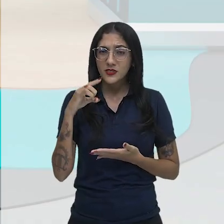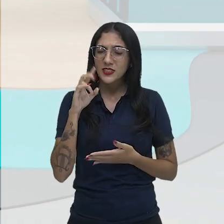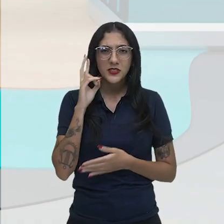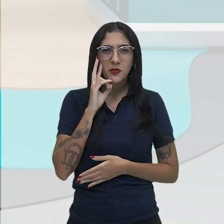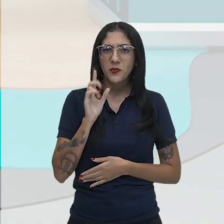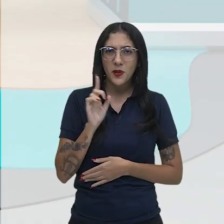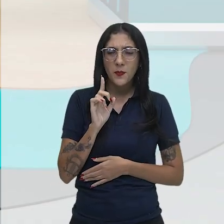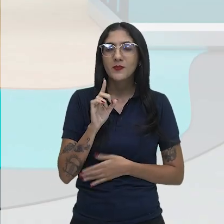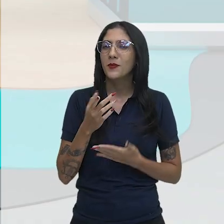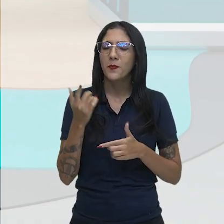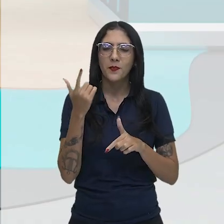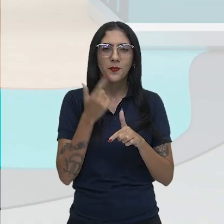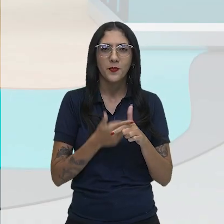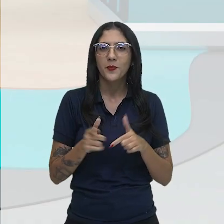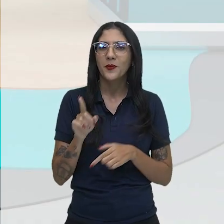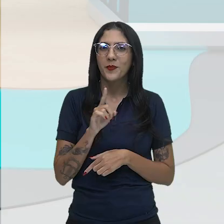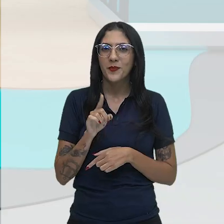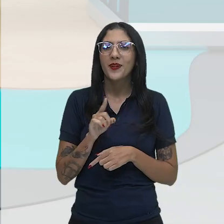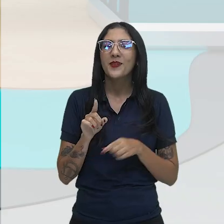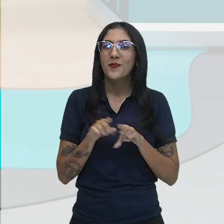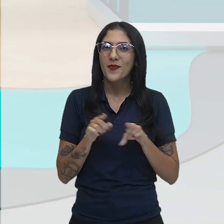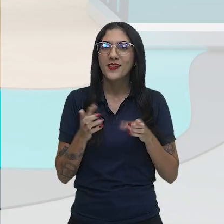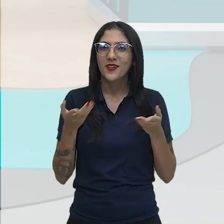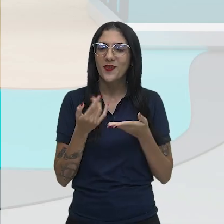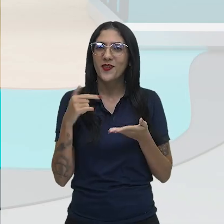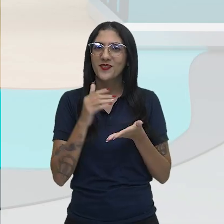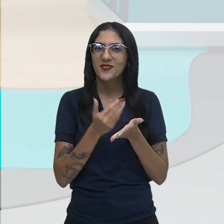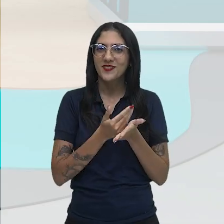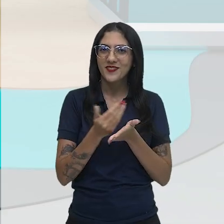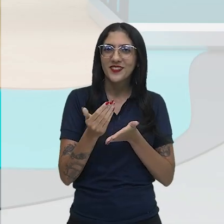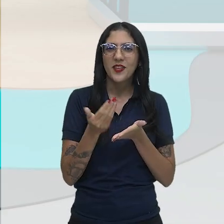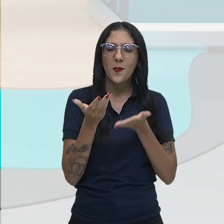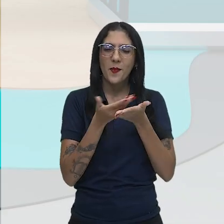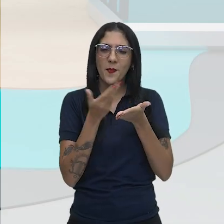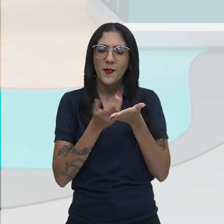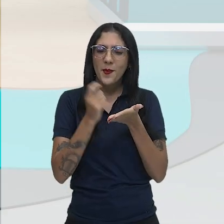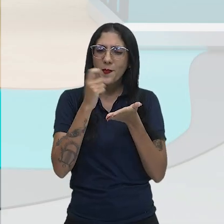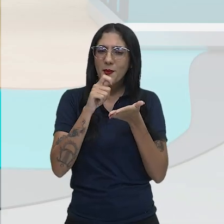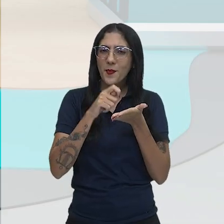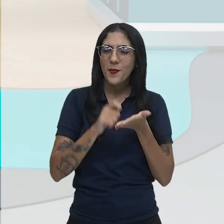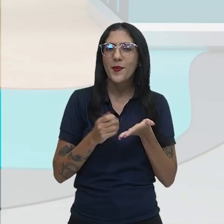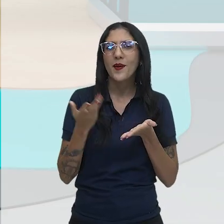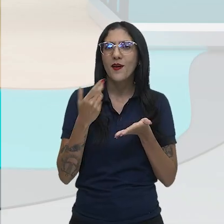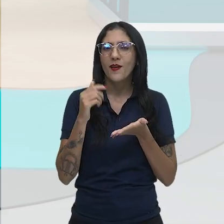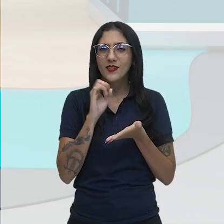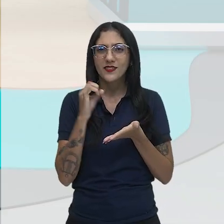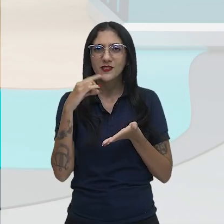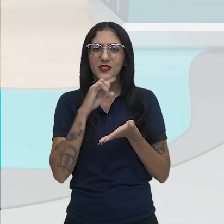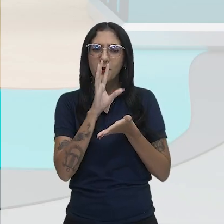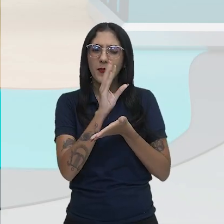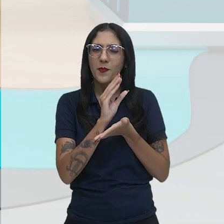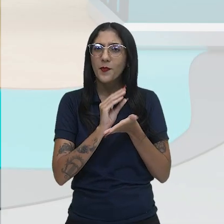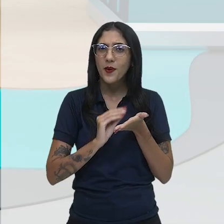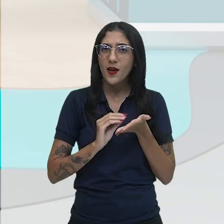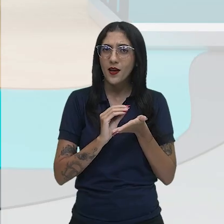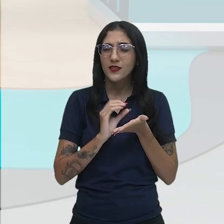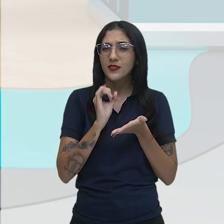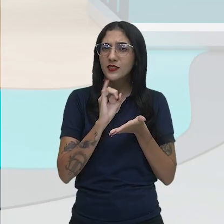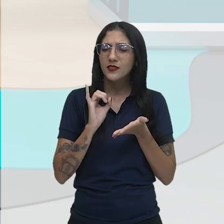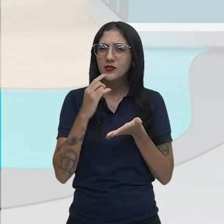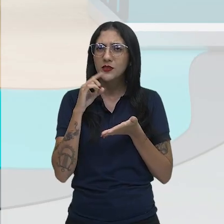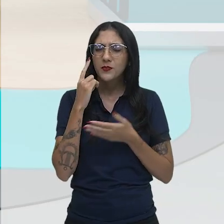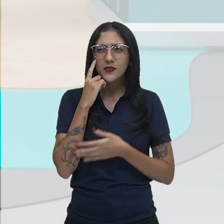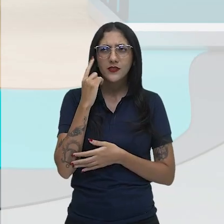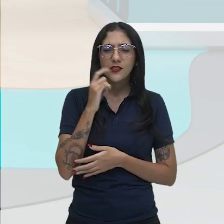não lembram, não tem problema, mas já pega o caderno, a caneta e o lápis para fazer as suas anotações, caso surjam